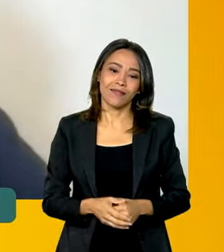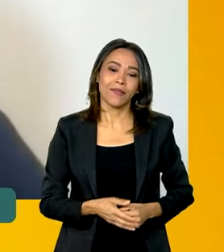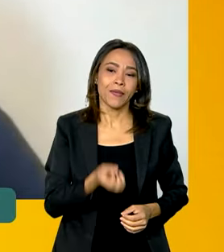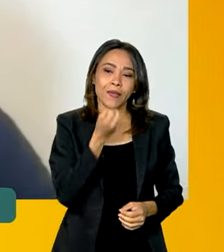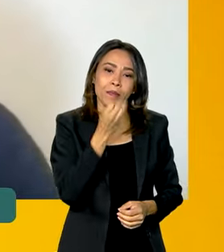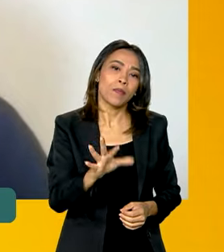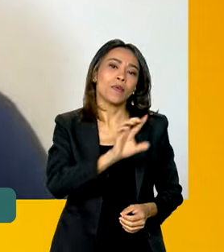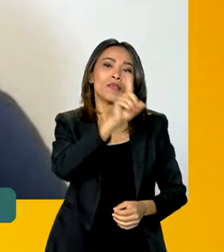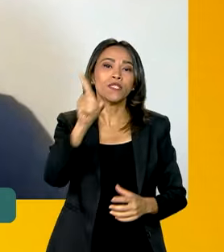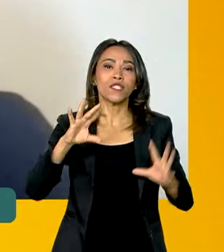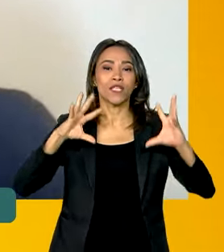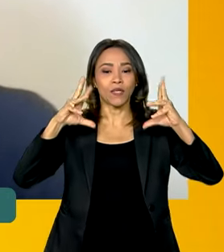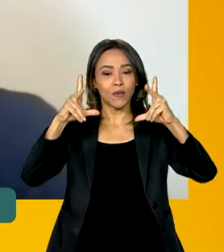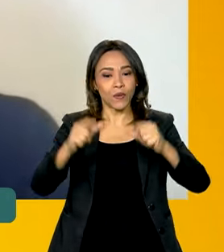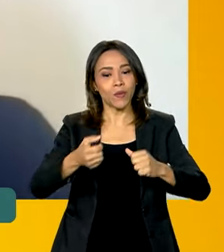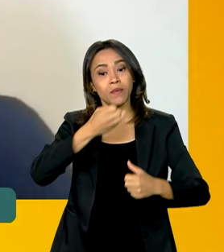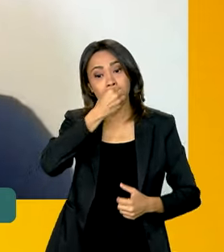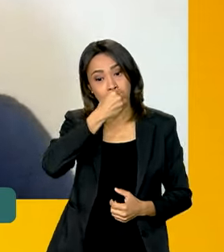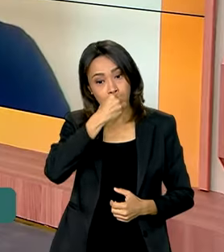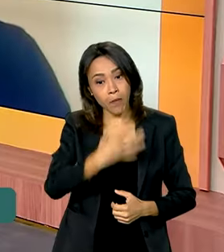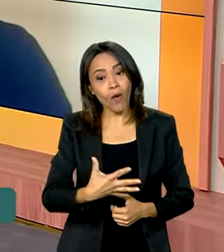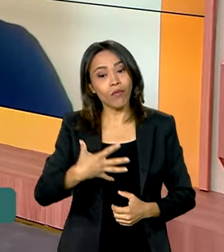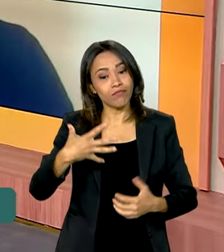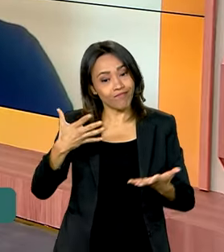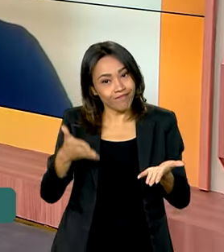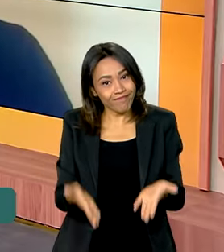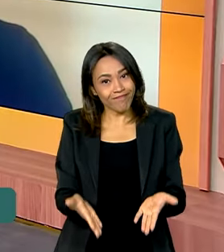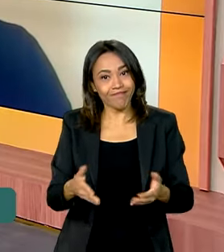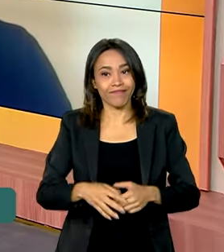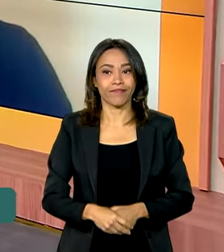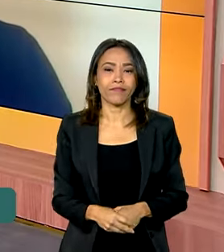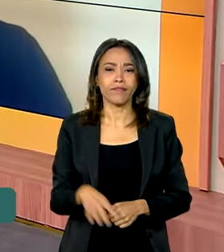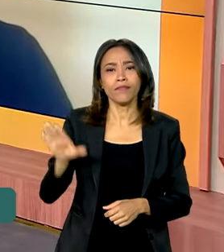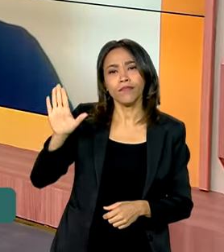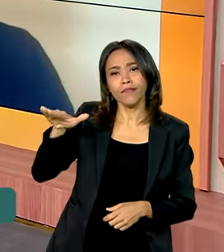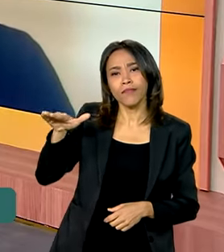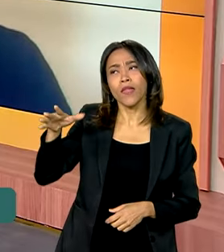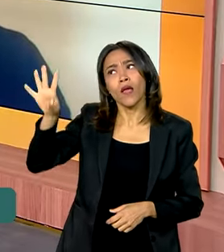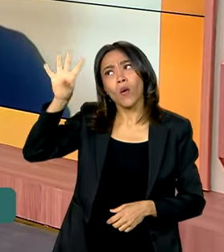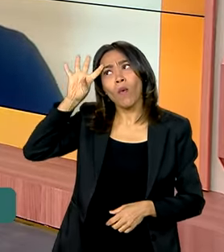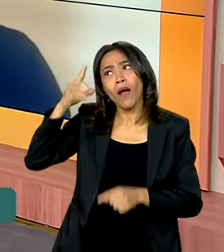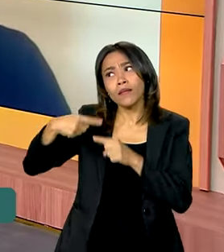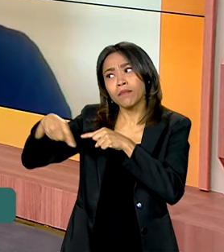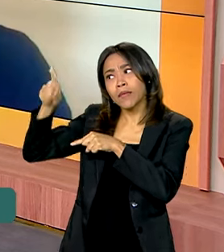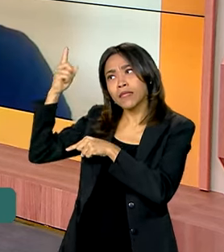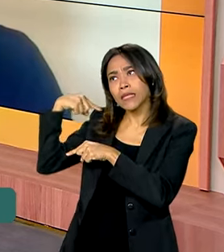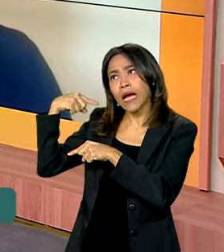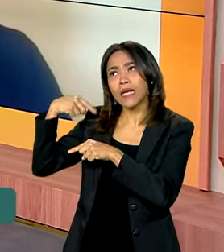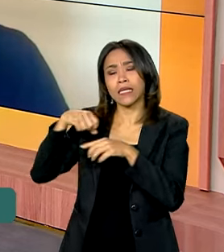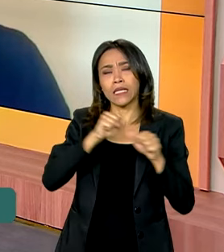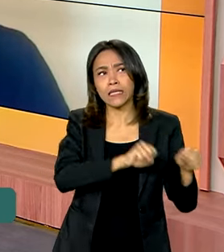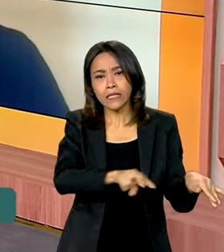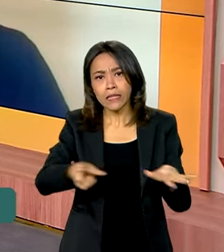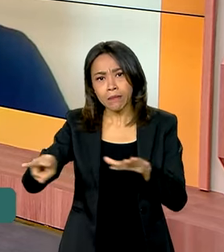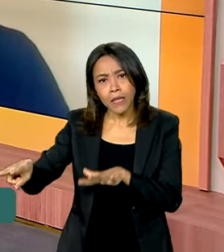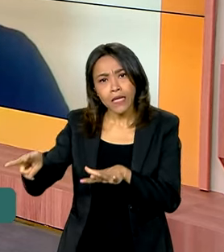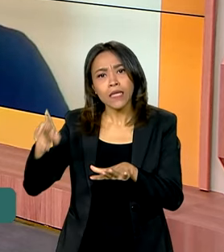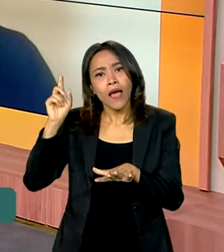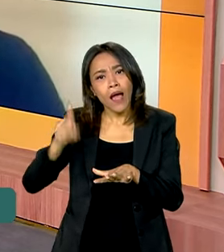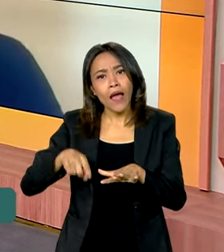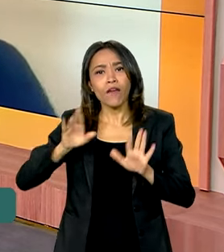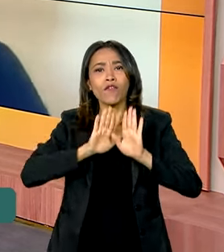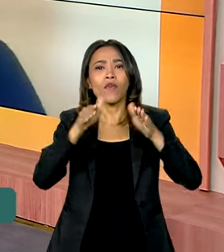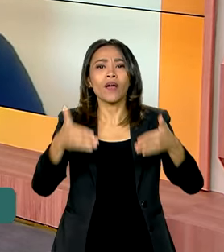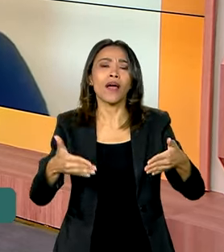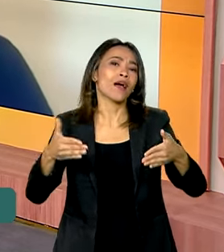Bom dia a todos. Muito bom estar aqui. Diretora, na quarta-feira passada, a semana inteira, né, foi uma semana dedicada ao